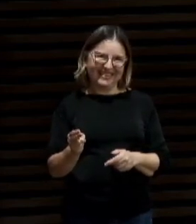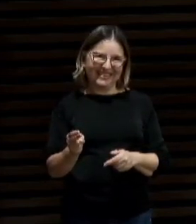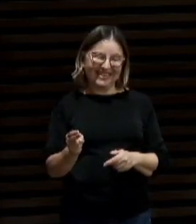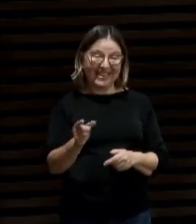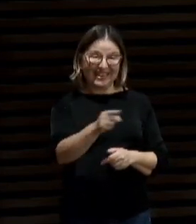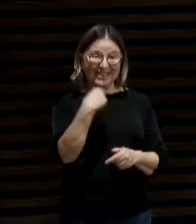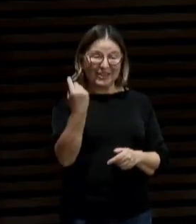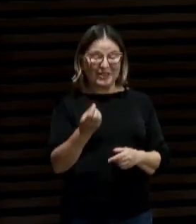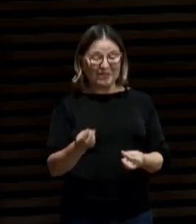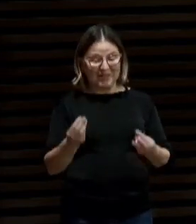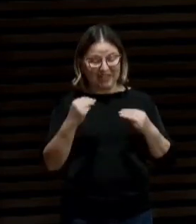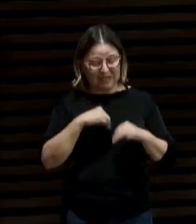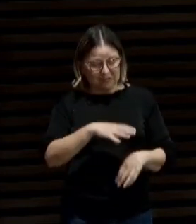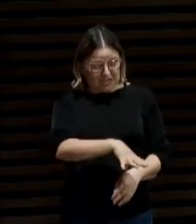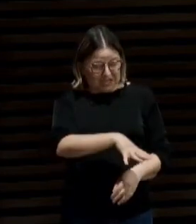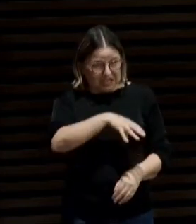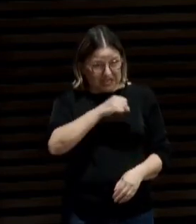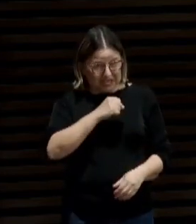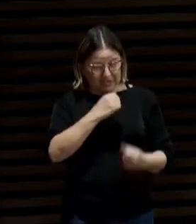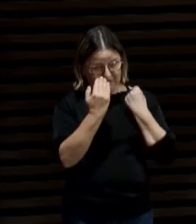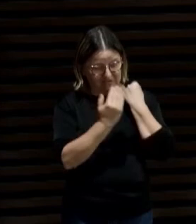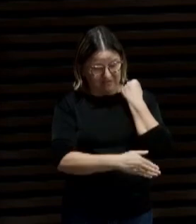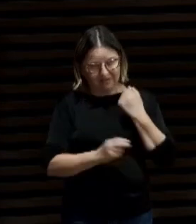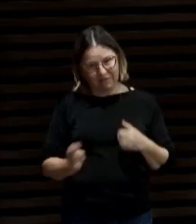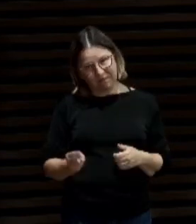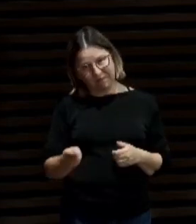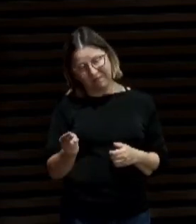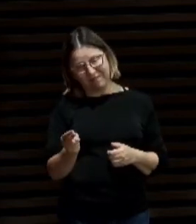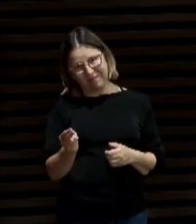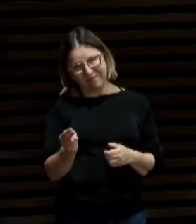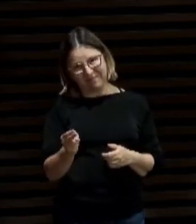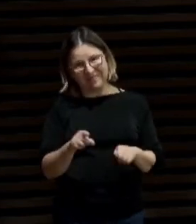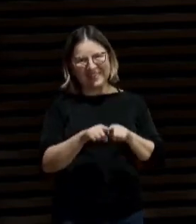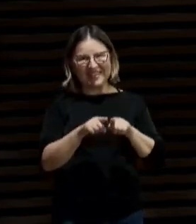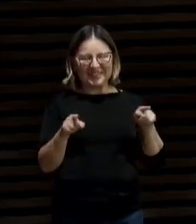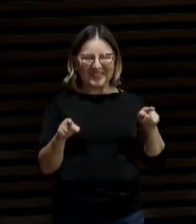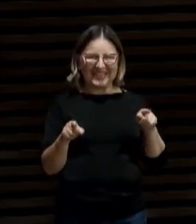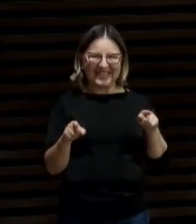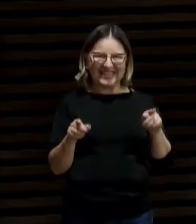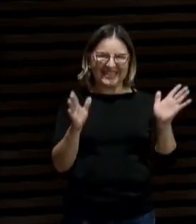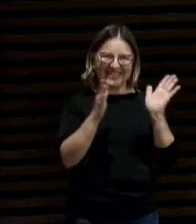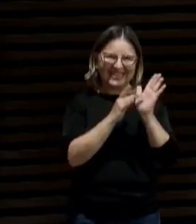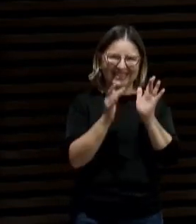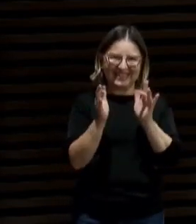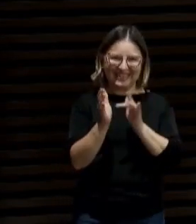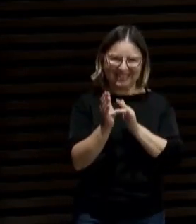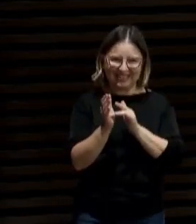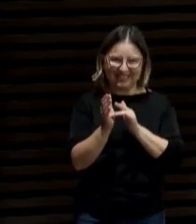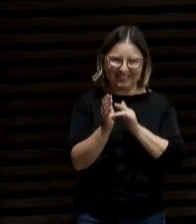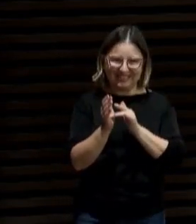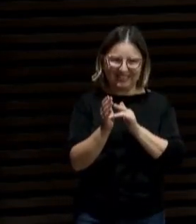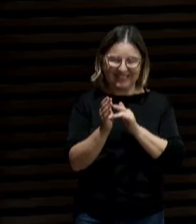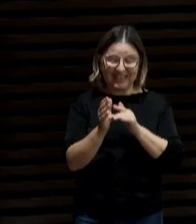Nós merecíamos a ira e a condenação eternas, mas certamente Jesus tomou sobre si as